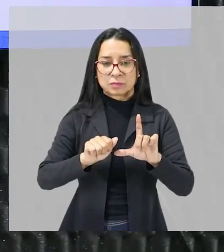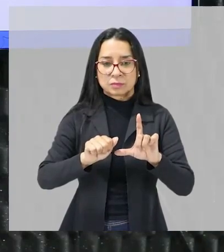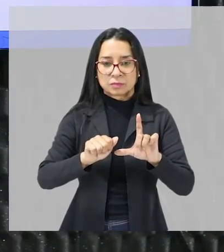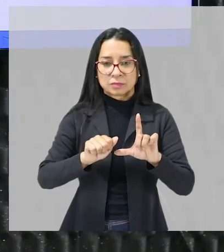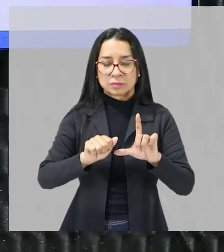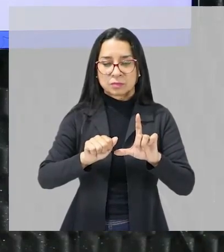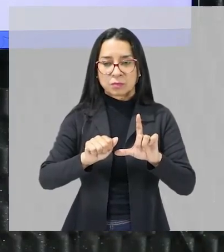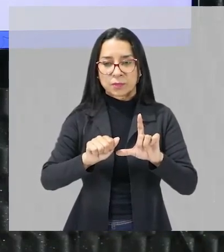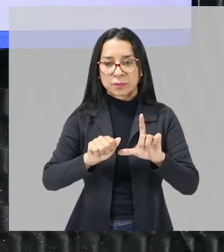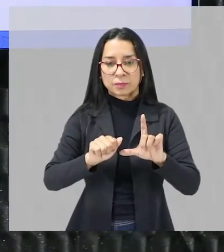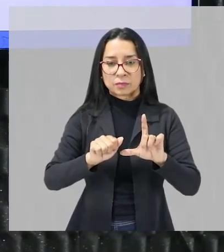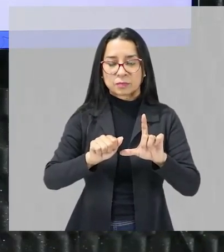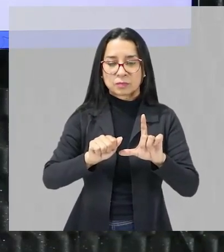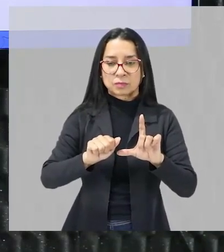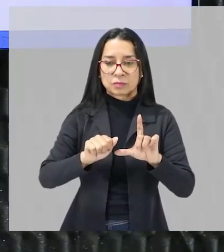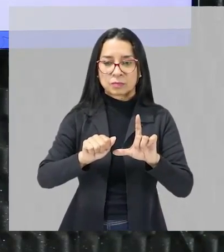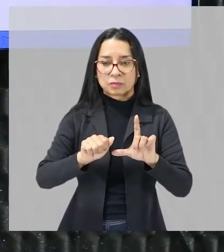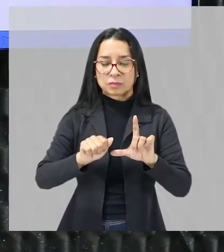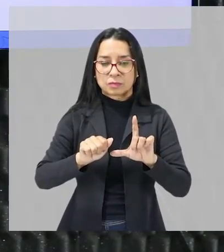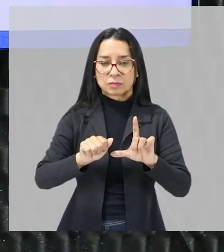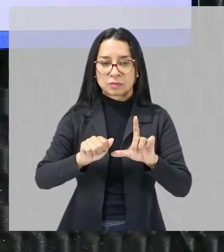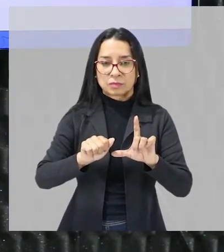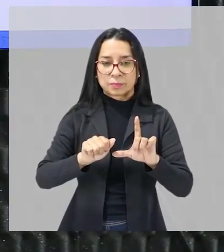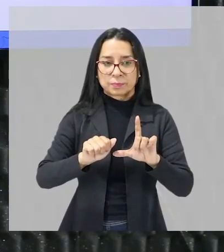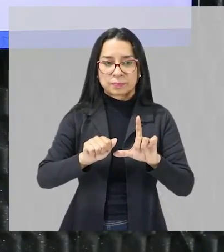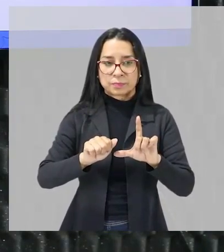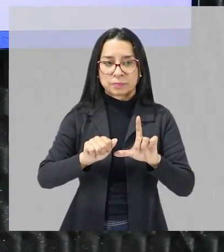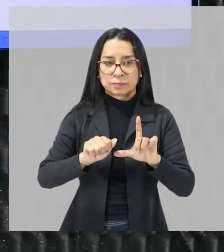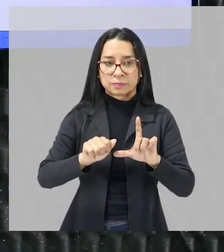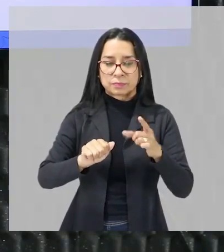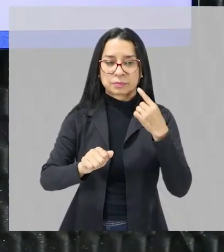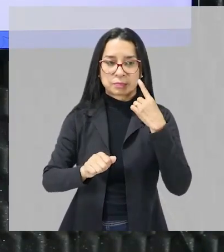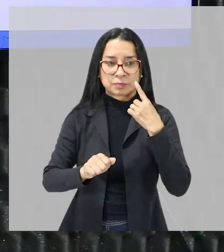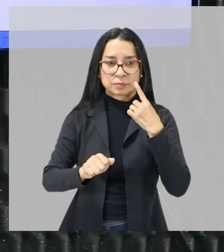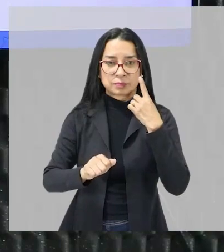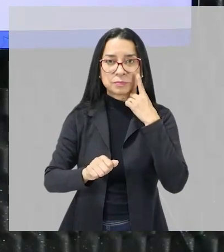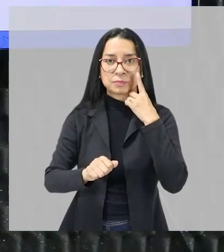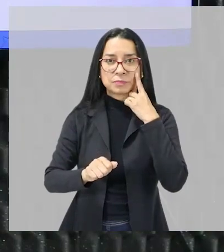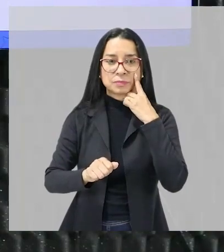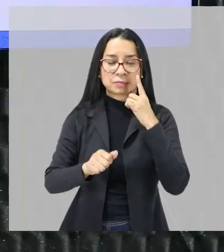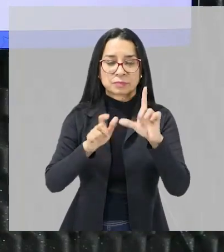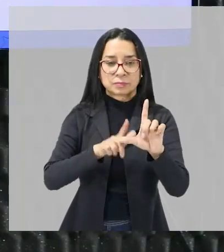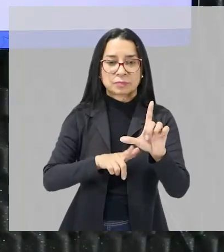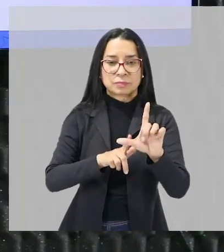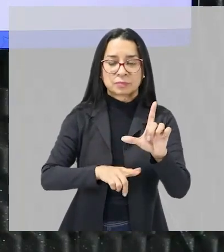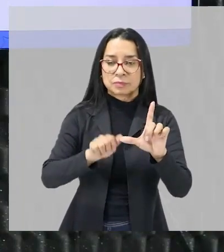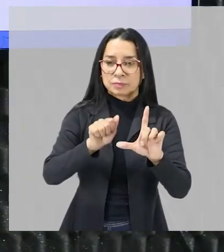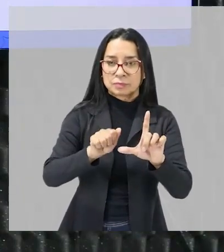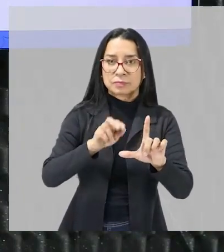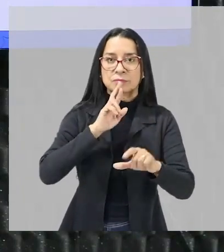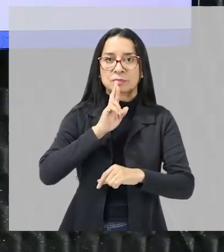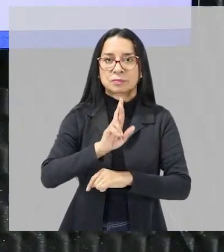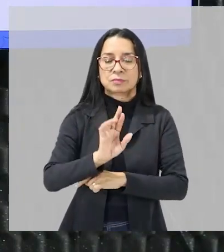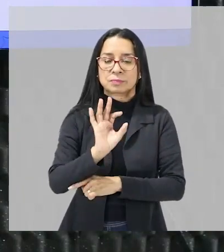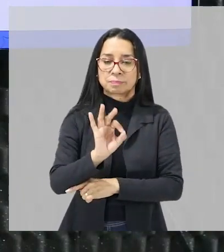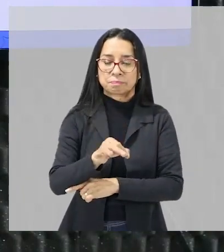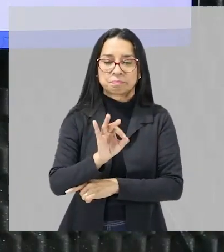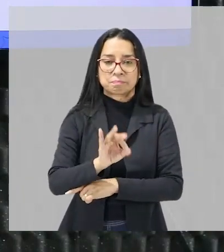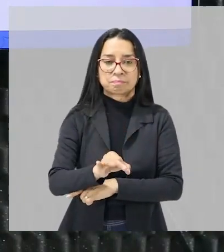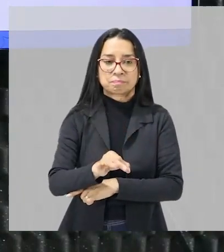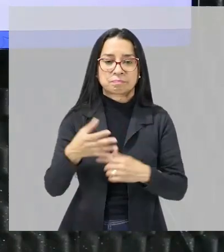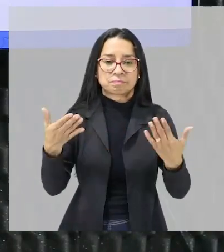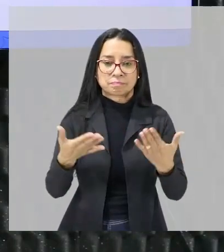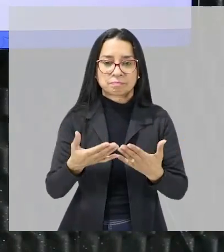como os indivíduos interpretam e representam a realidade. Vamos ver? Letra A é a nossa opção correta. Vamos então